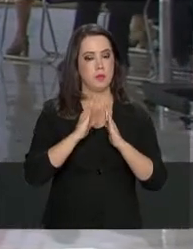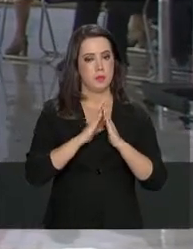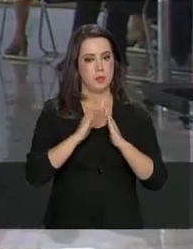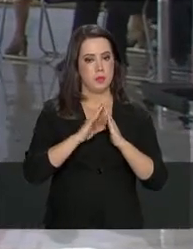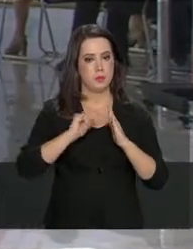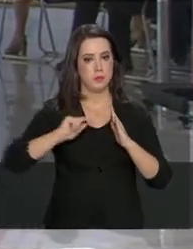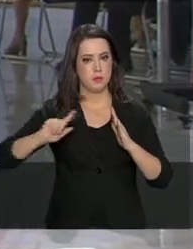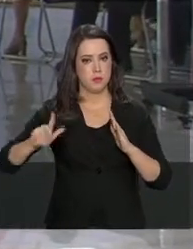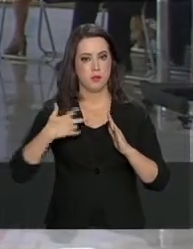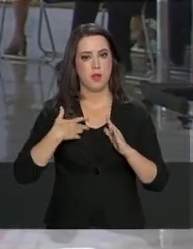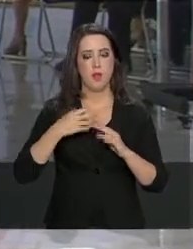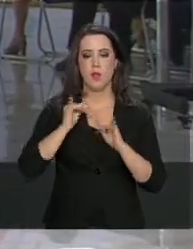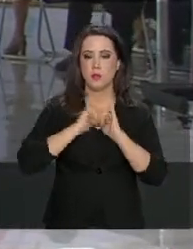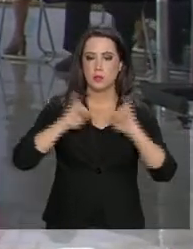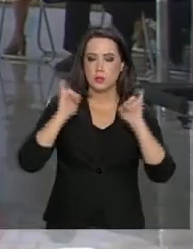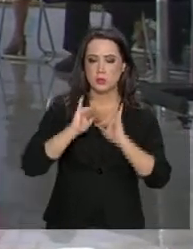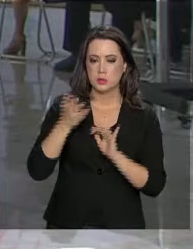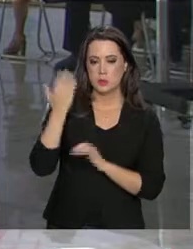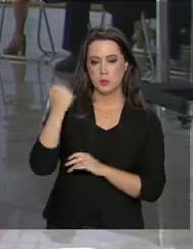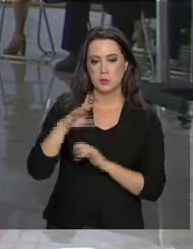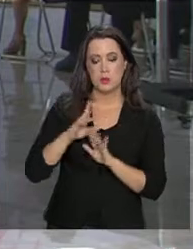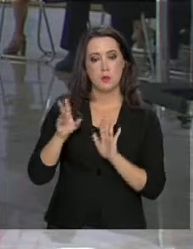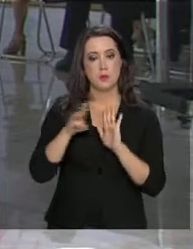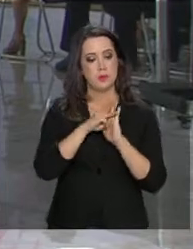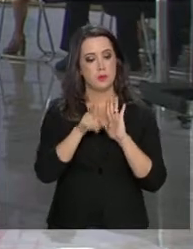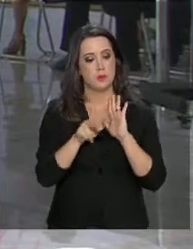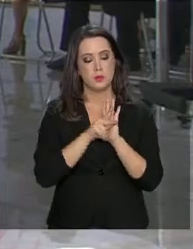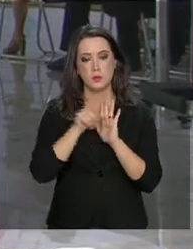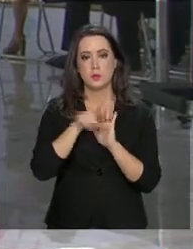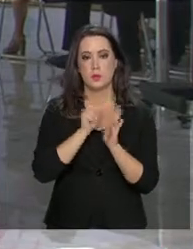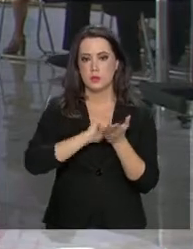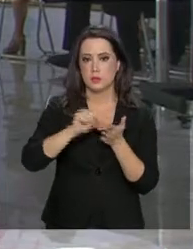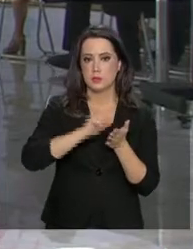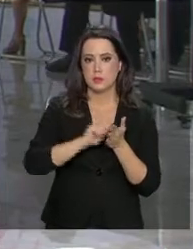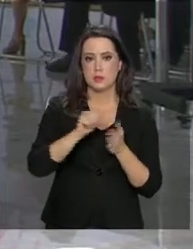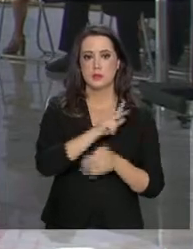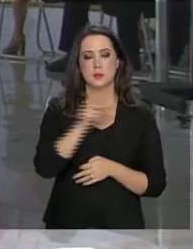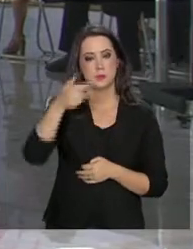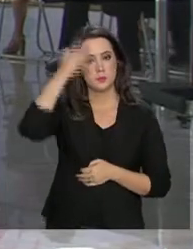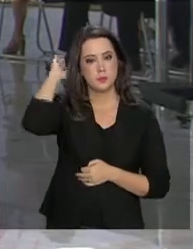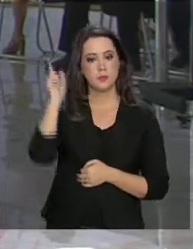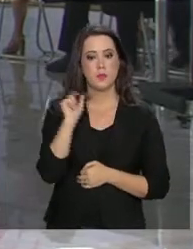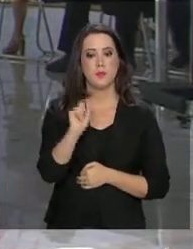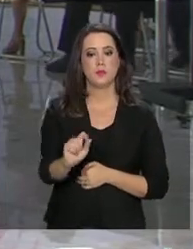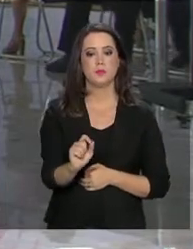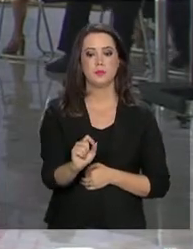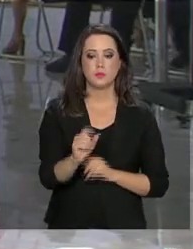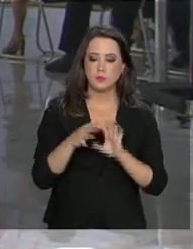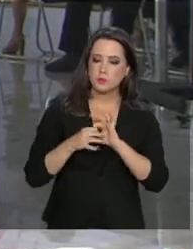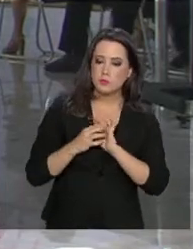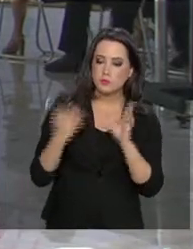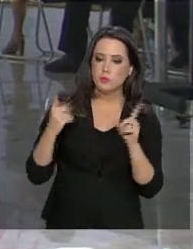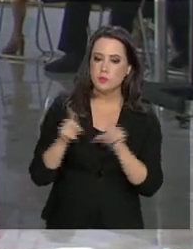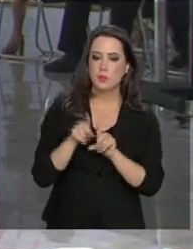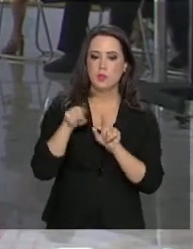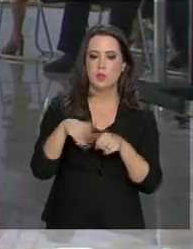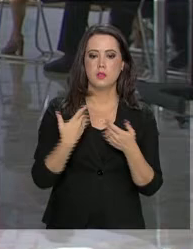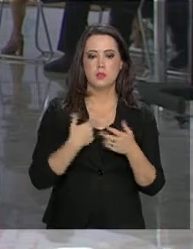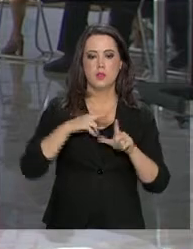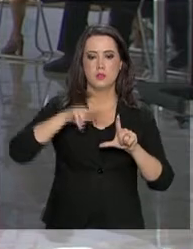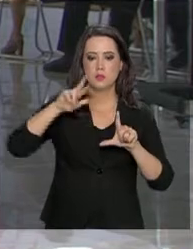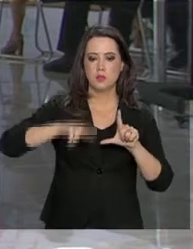padilha não sou há pouco uma medida provisória assinada pelo presidente michel temer em que autoriza a